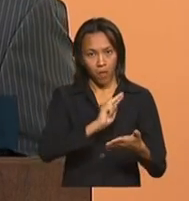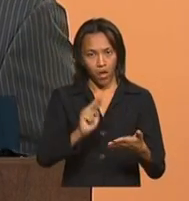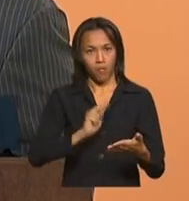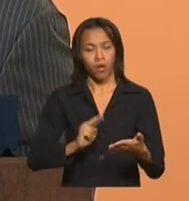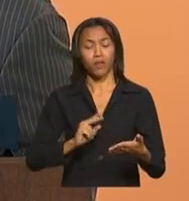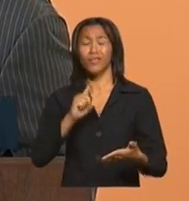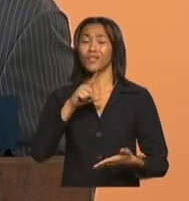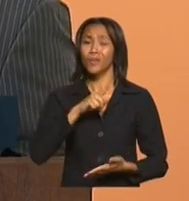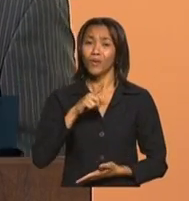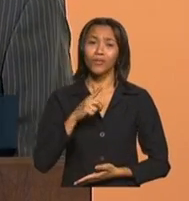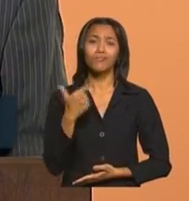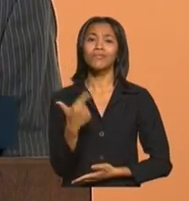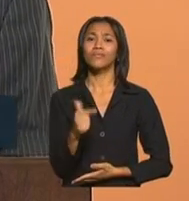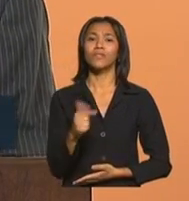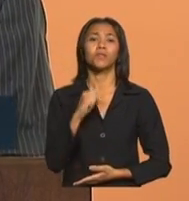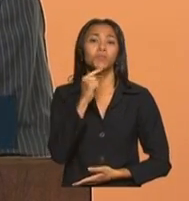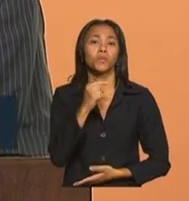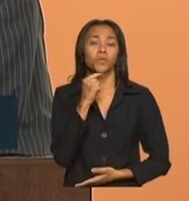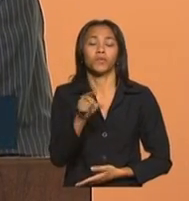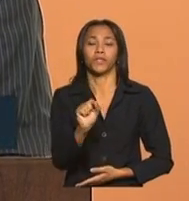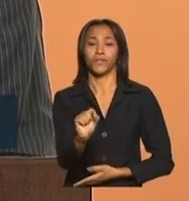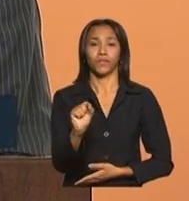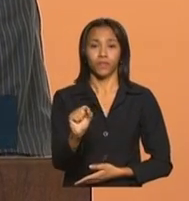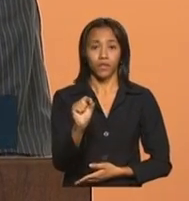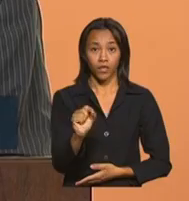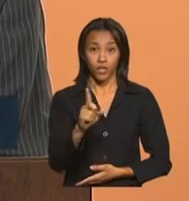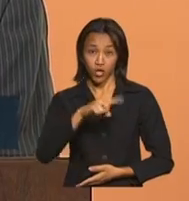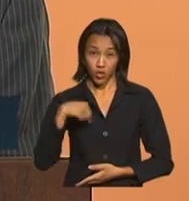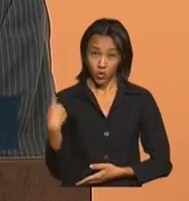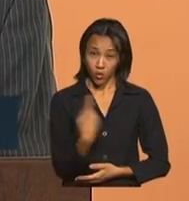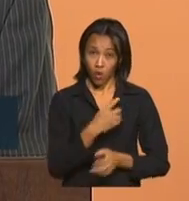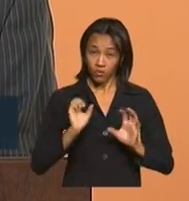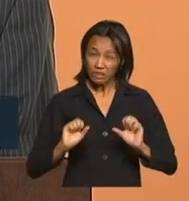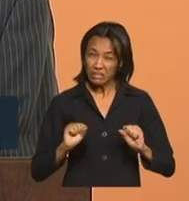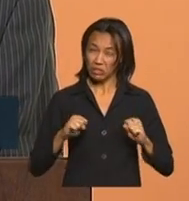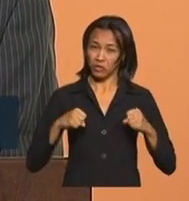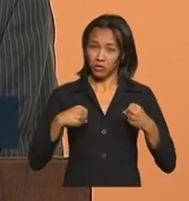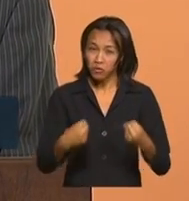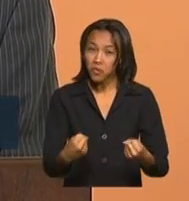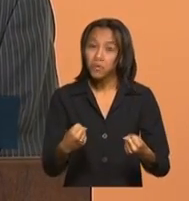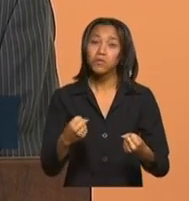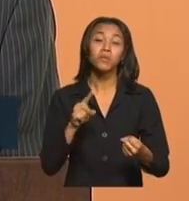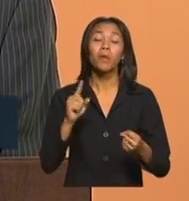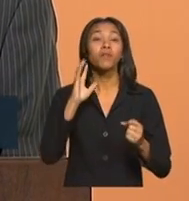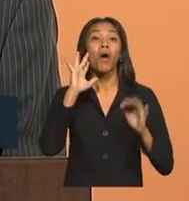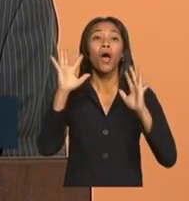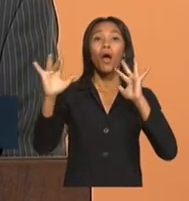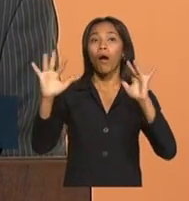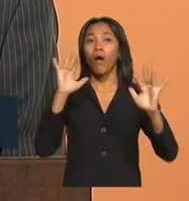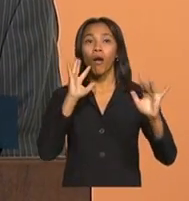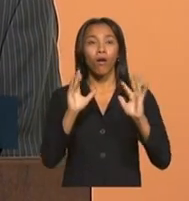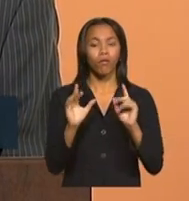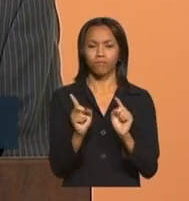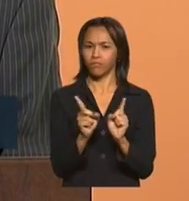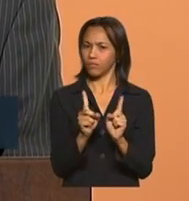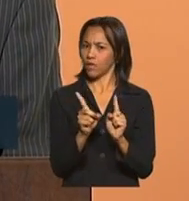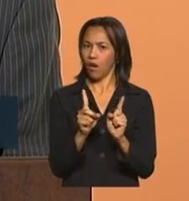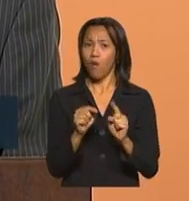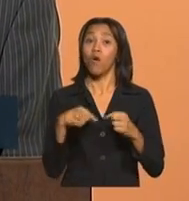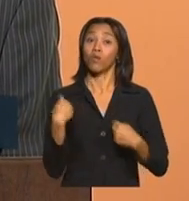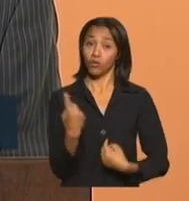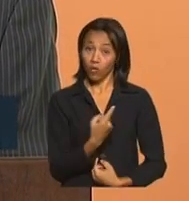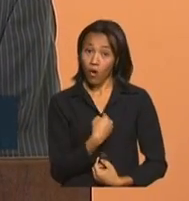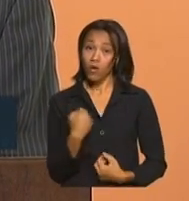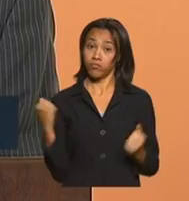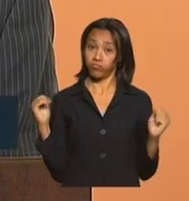não tenhamos nenhuma dúvida de que o nosso esforço não é algo abstrato ou teórico. Nós estamos